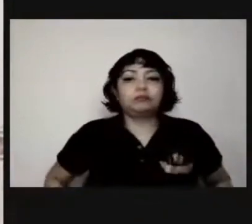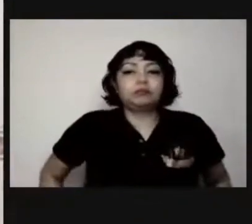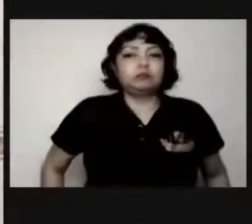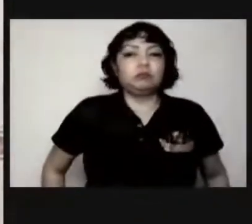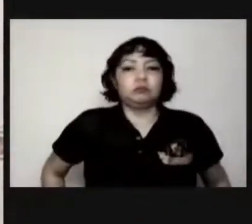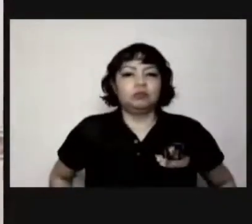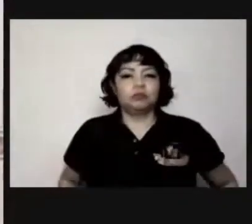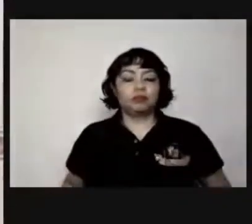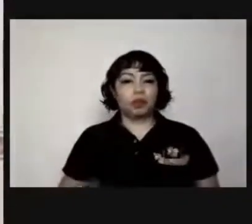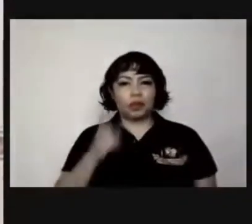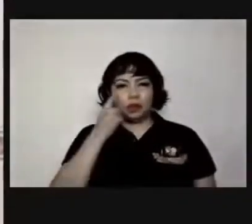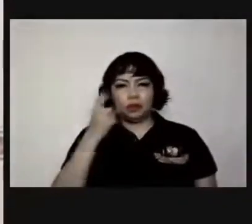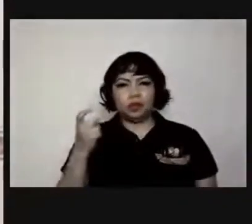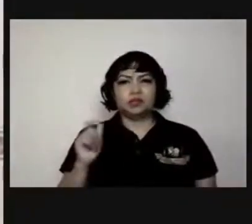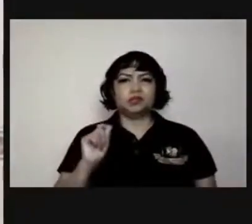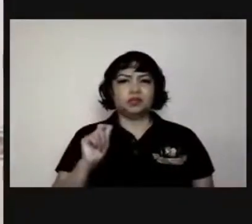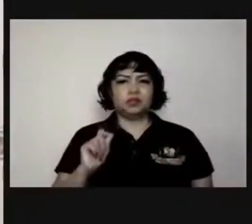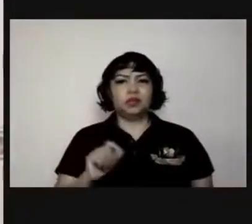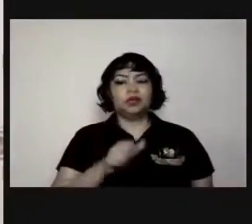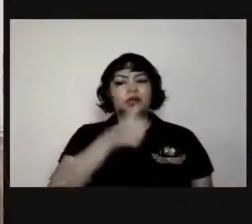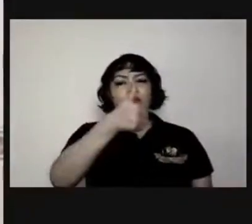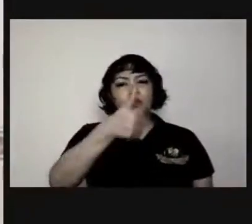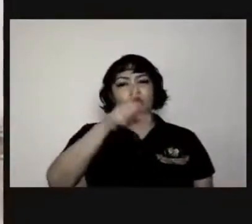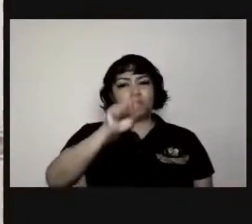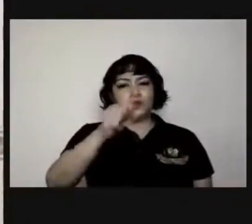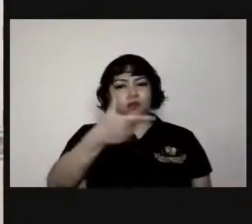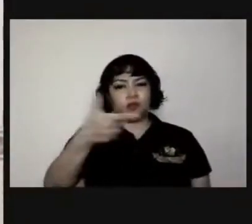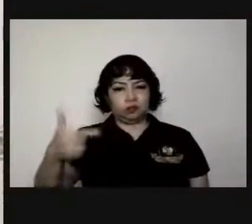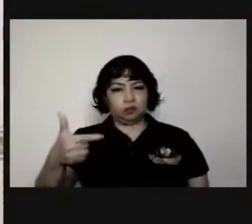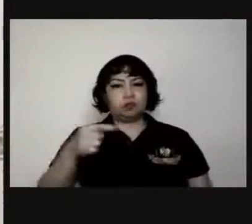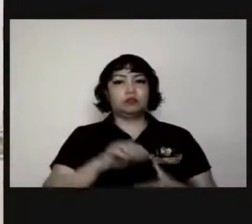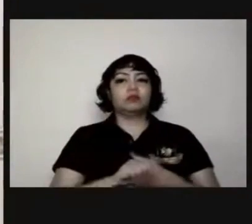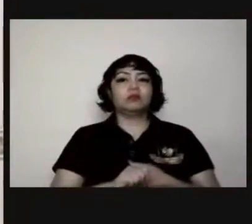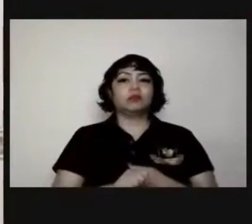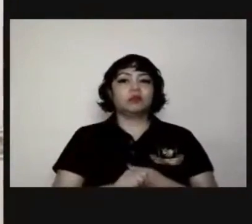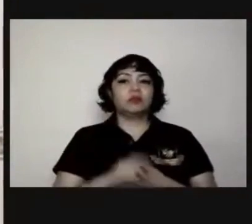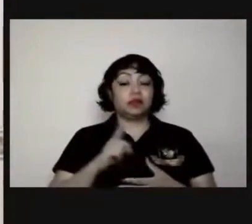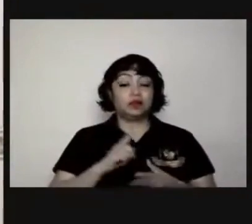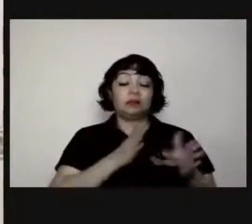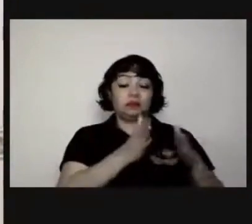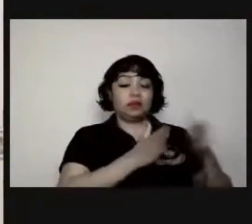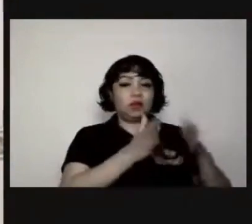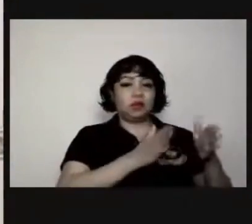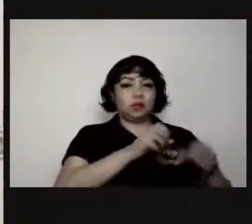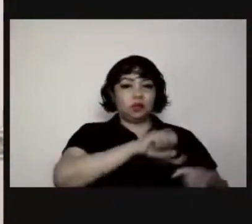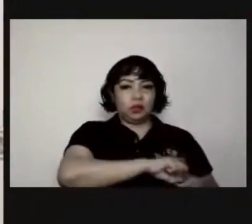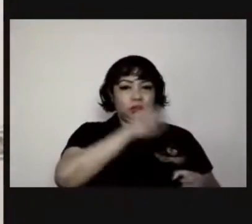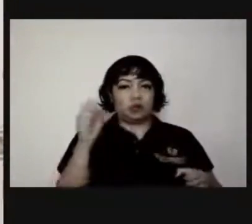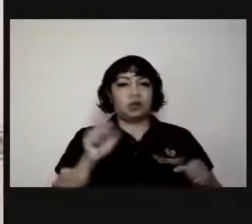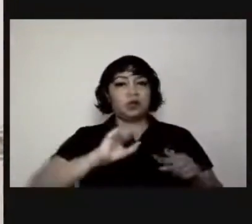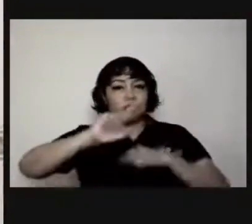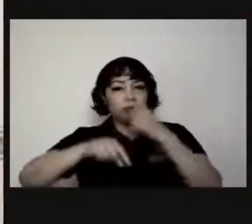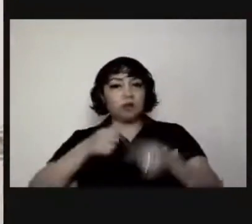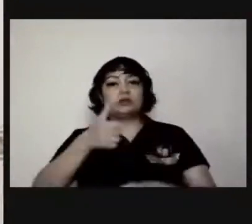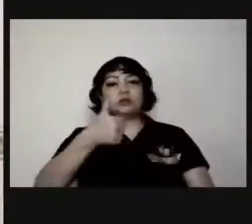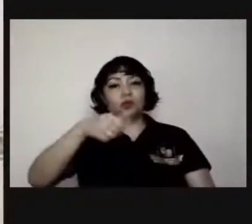interessante também notar que, em 1822, teve esse grito aí da independência, e em 1922